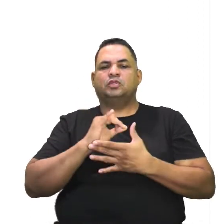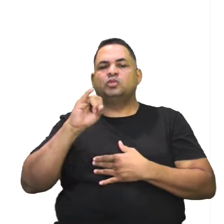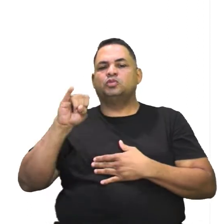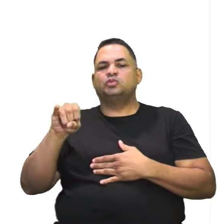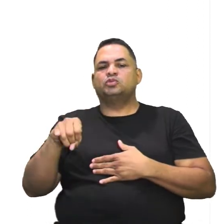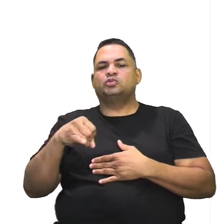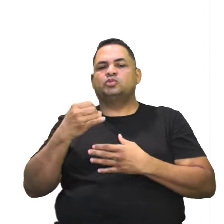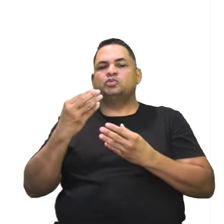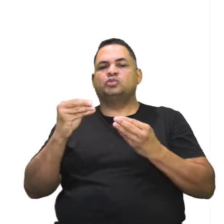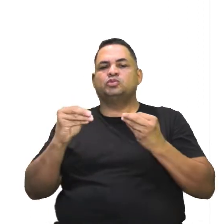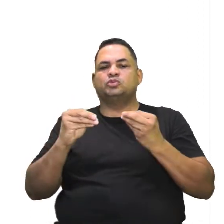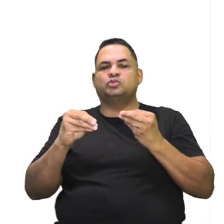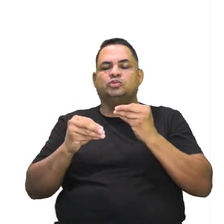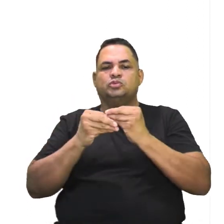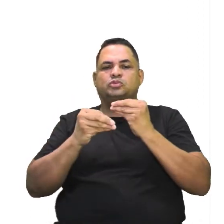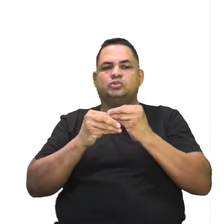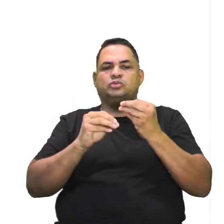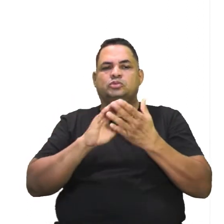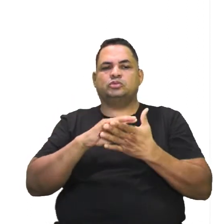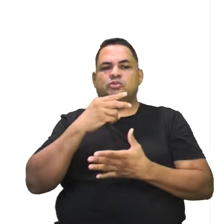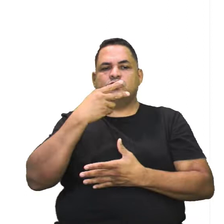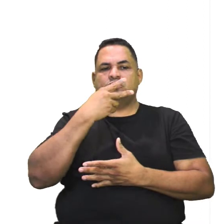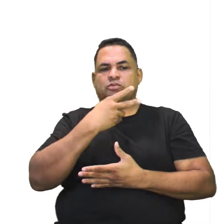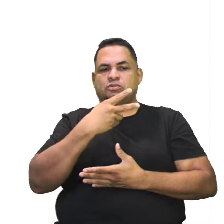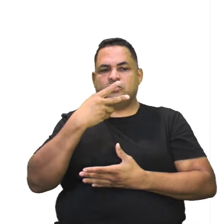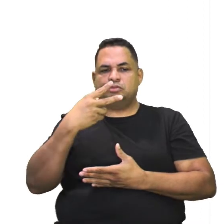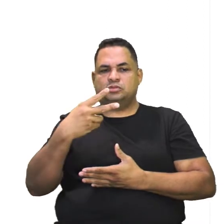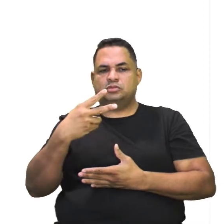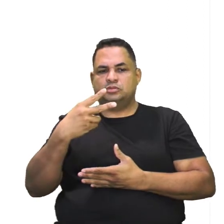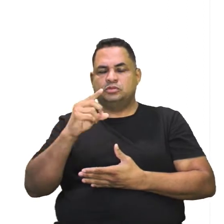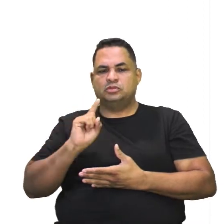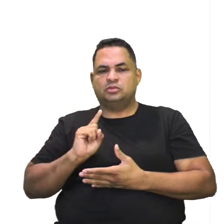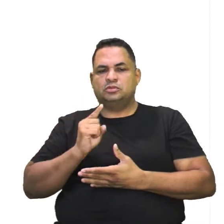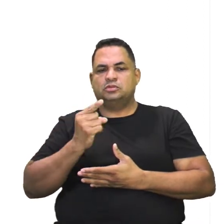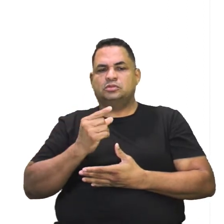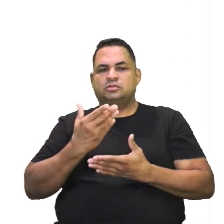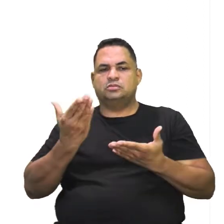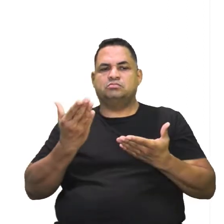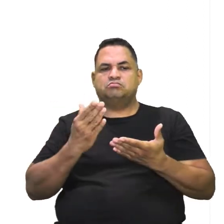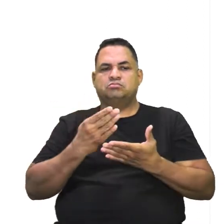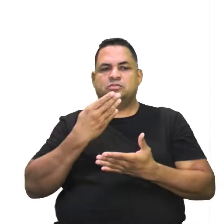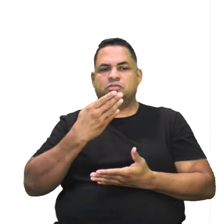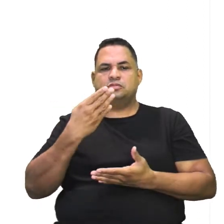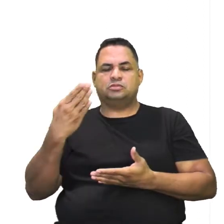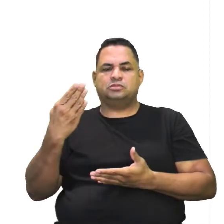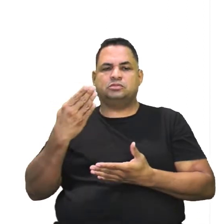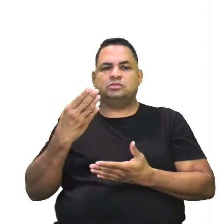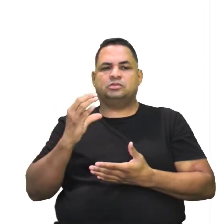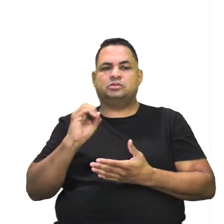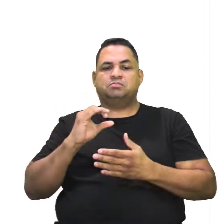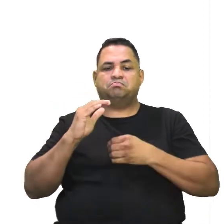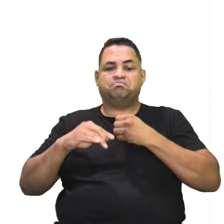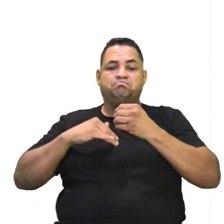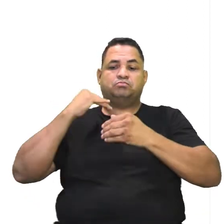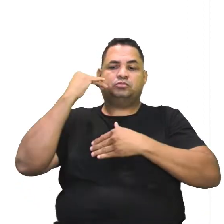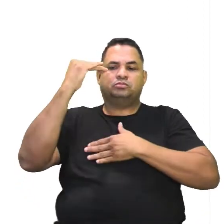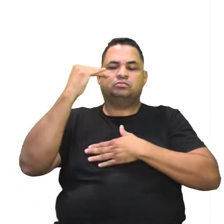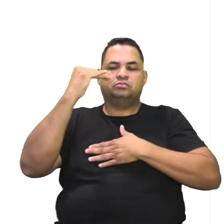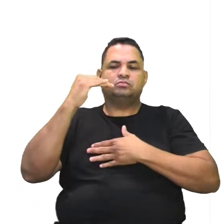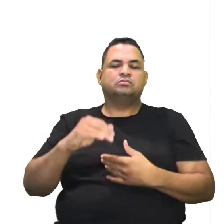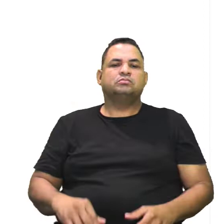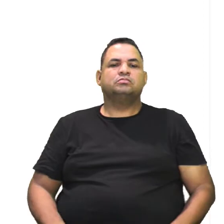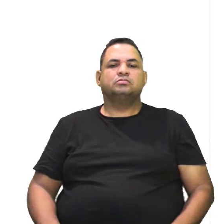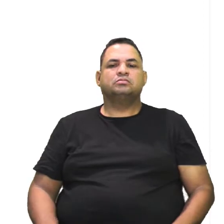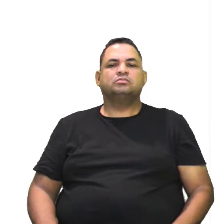devendo 5.440 a mais do que estava devendo no terceiro ano no juro simples. Uau! É